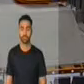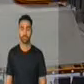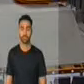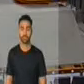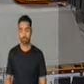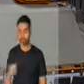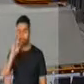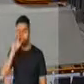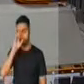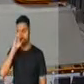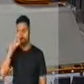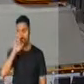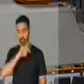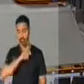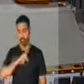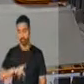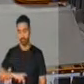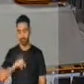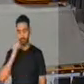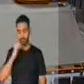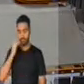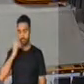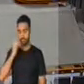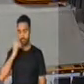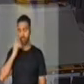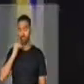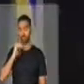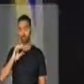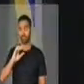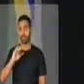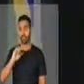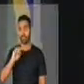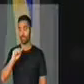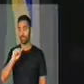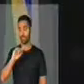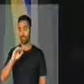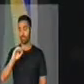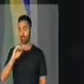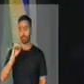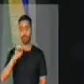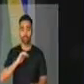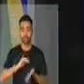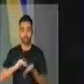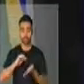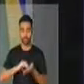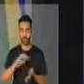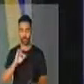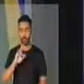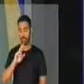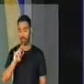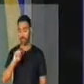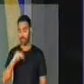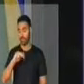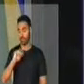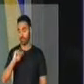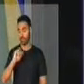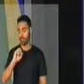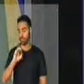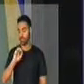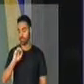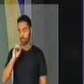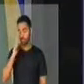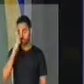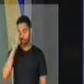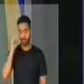Senhor presidente, deputado Caio Nácio, secretário Francisco, demais membros do Ministério